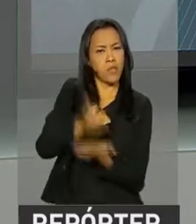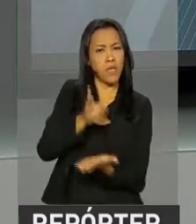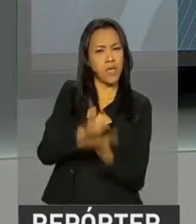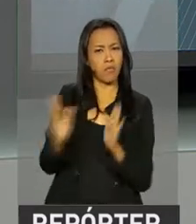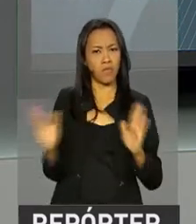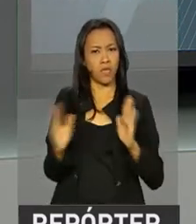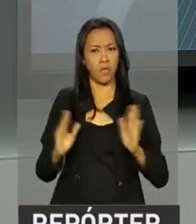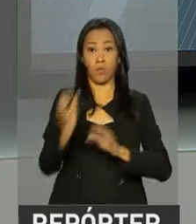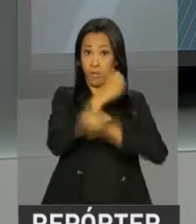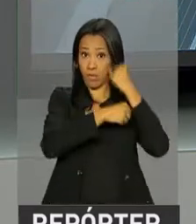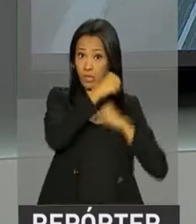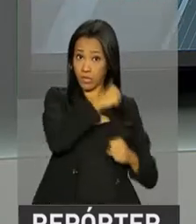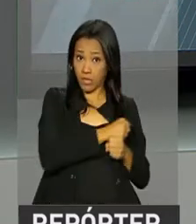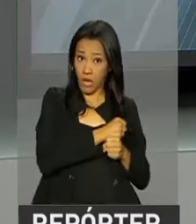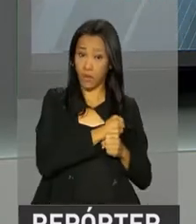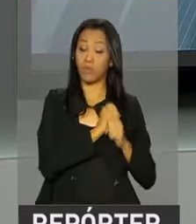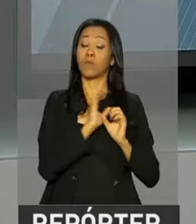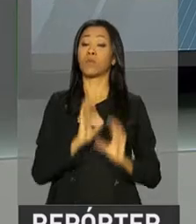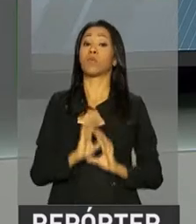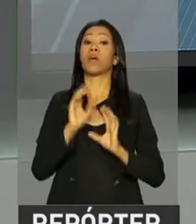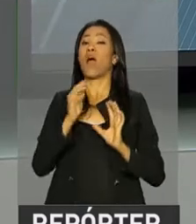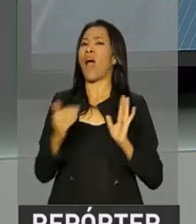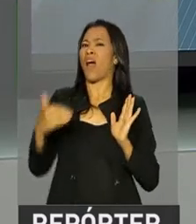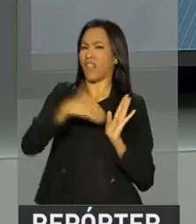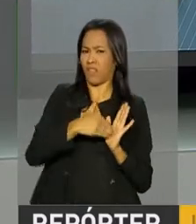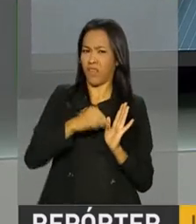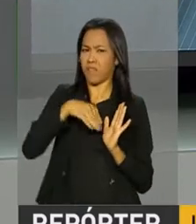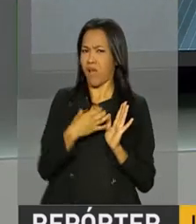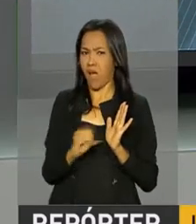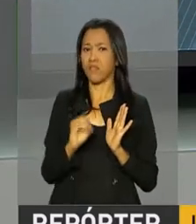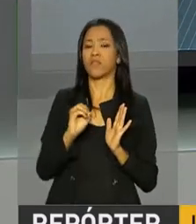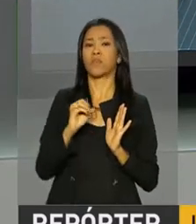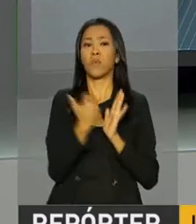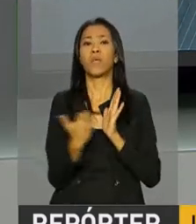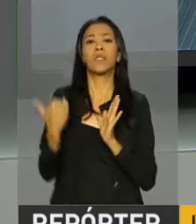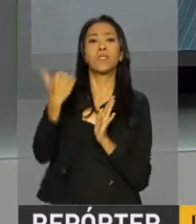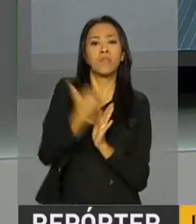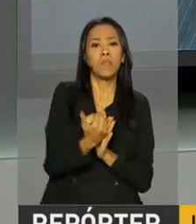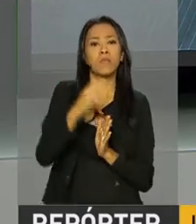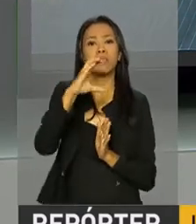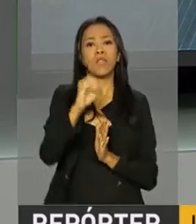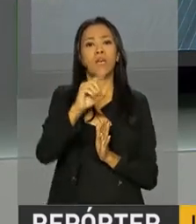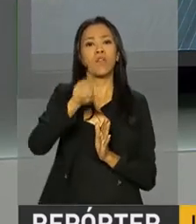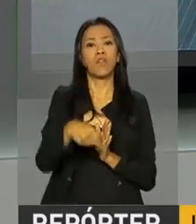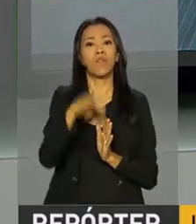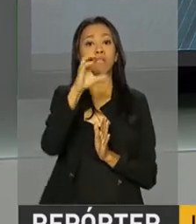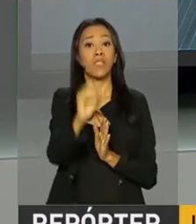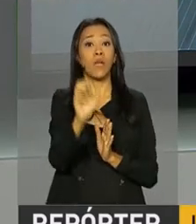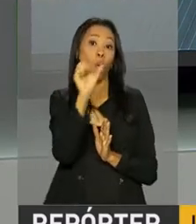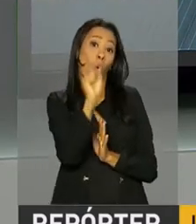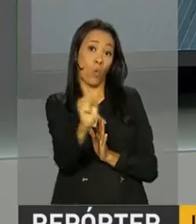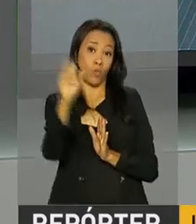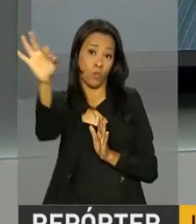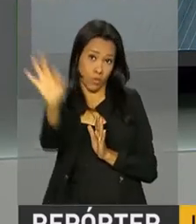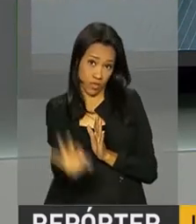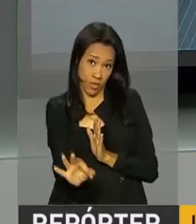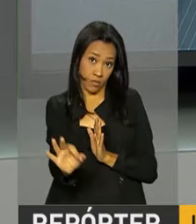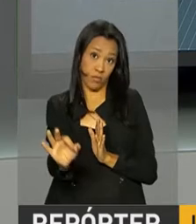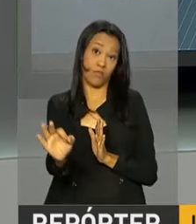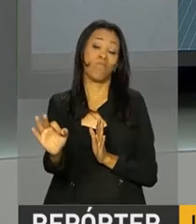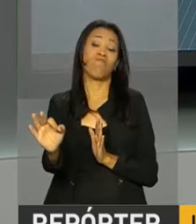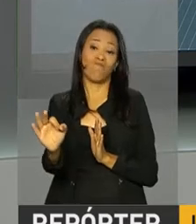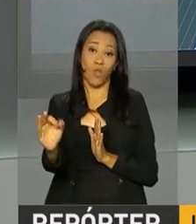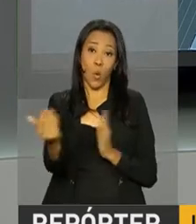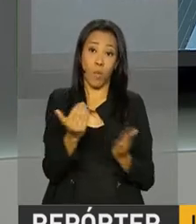passado no acumulado do ano até março o crescimento chegou a 0,08 por cento em relação